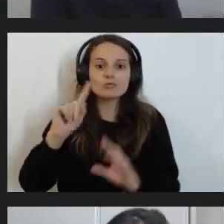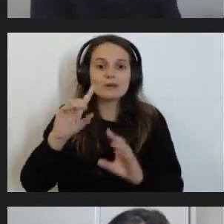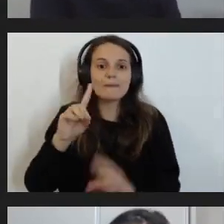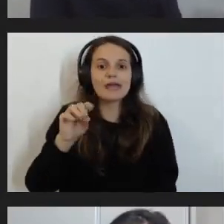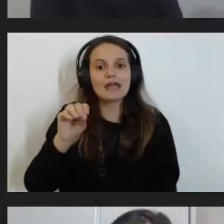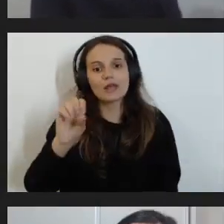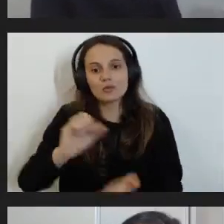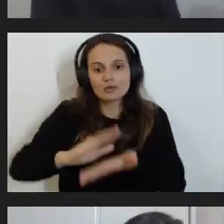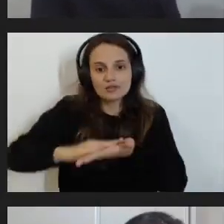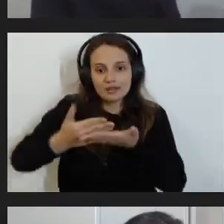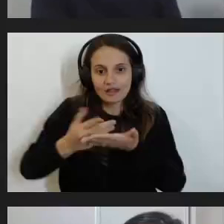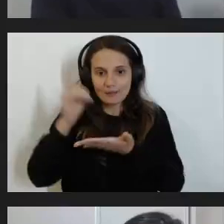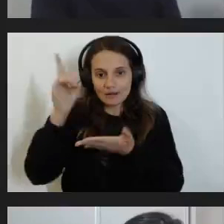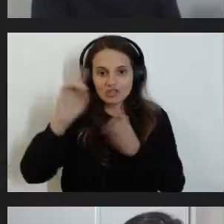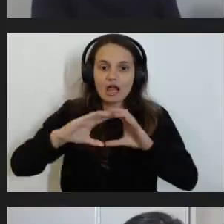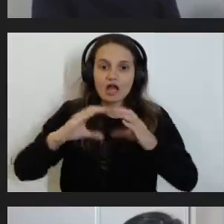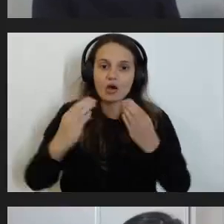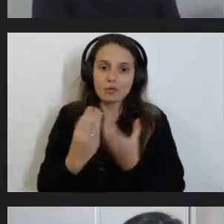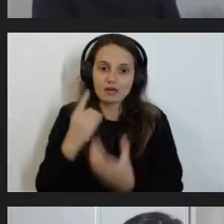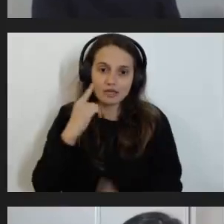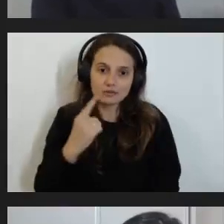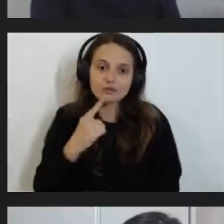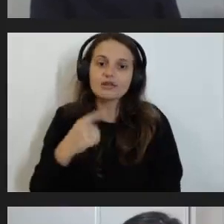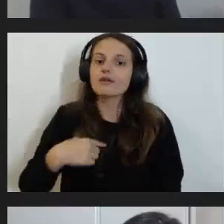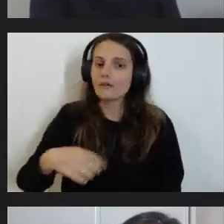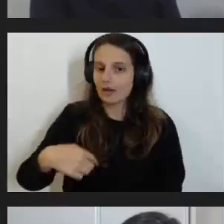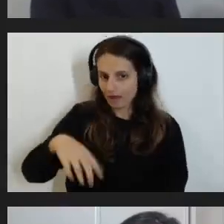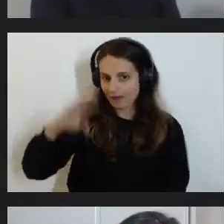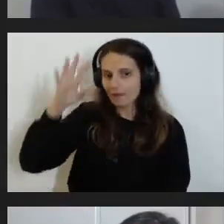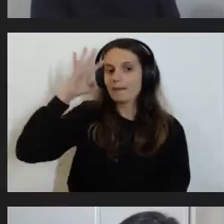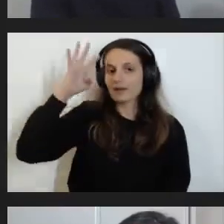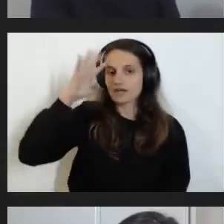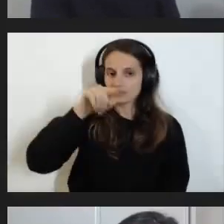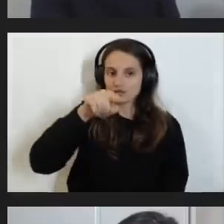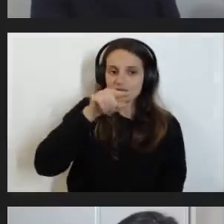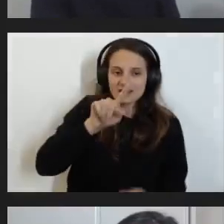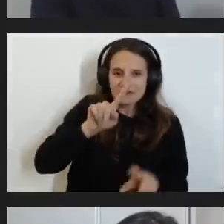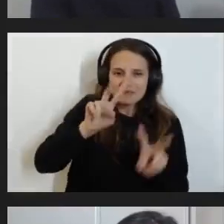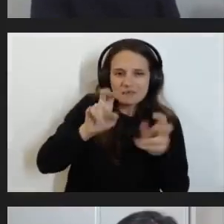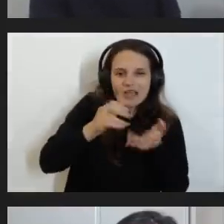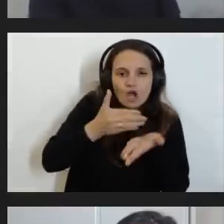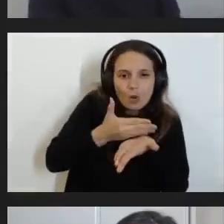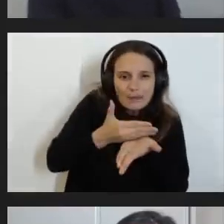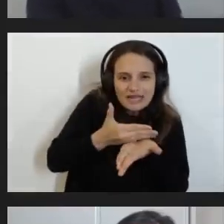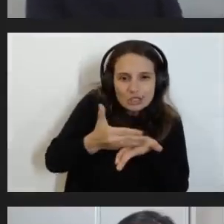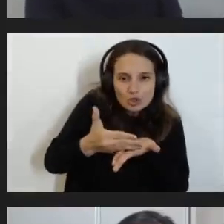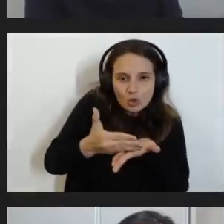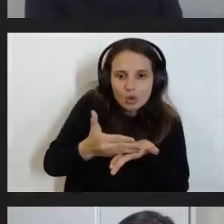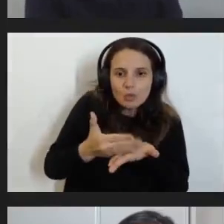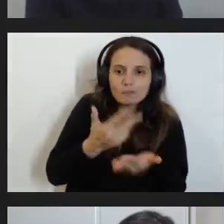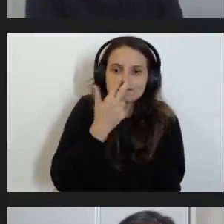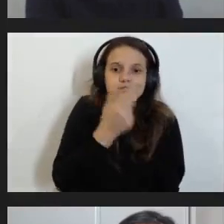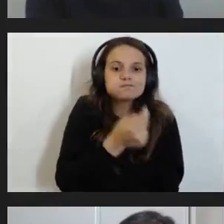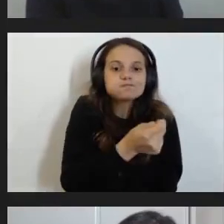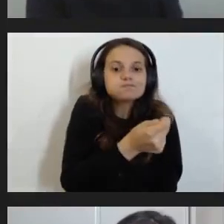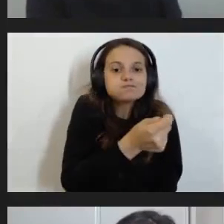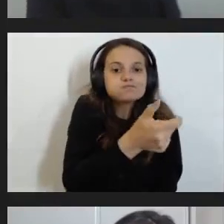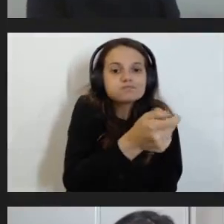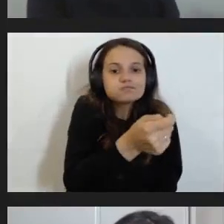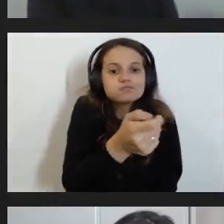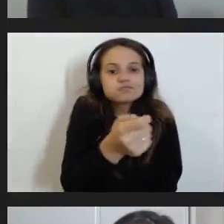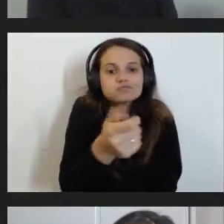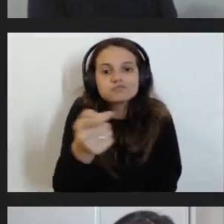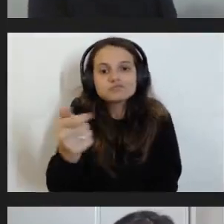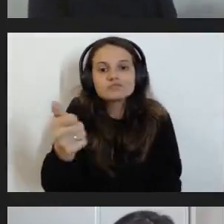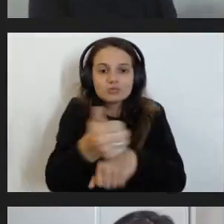na comunidade, então imagino que você começou quando realmente eram pouquíssimos profissionais. Eu imagino o quanto que